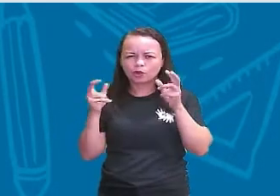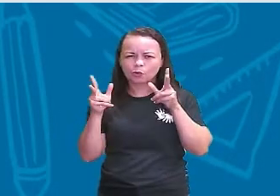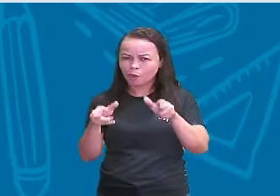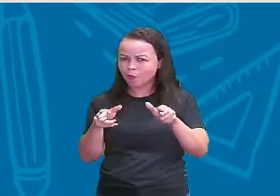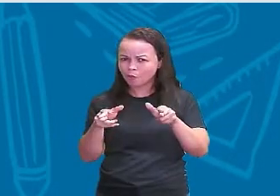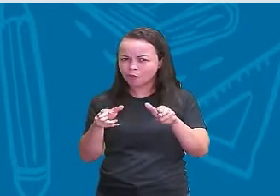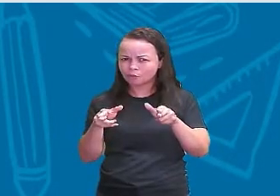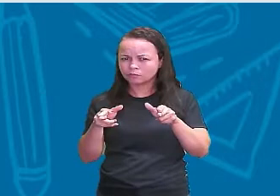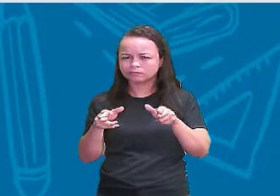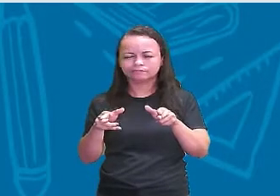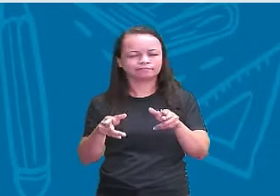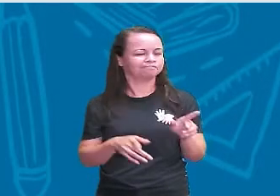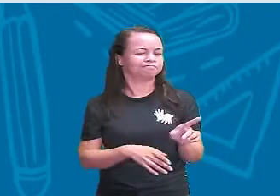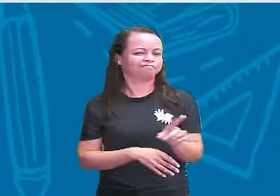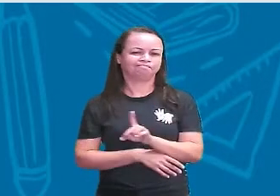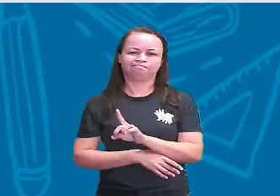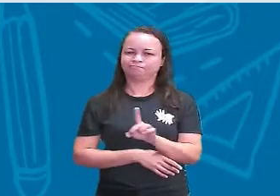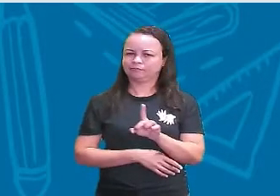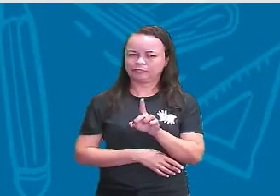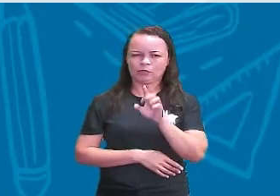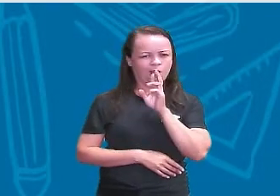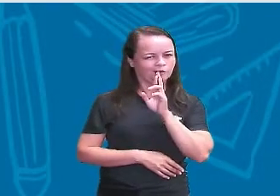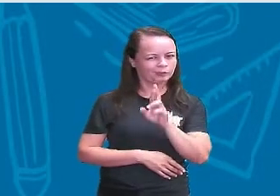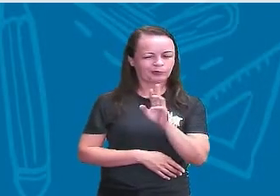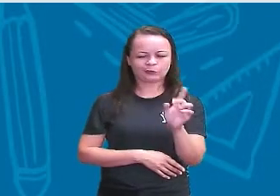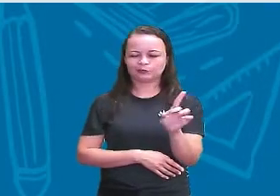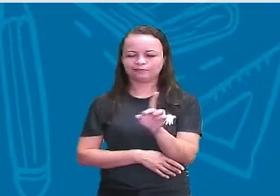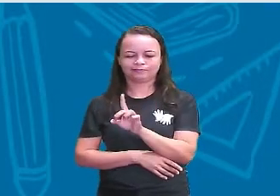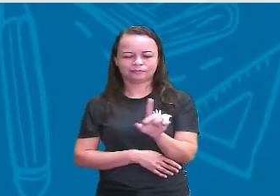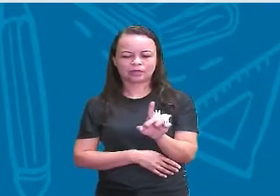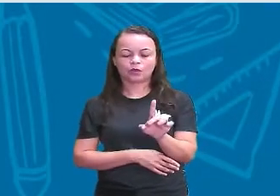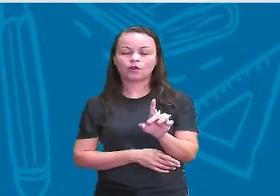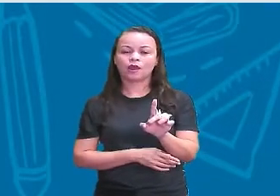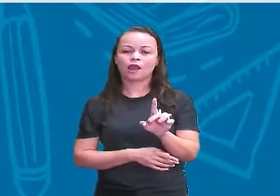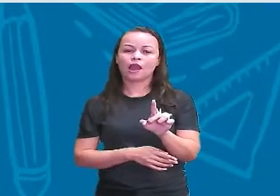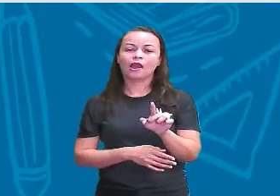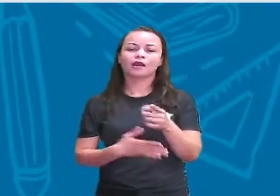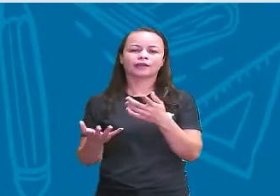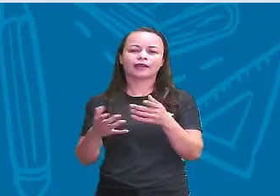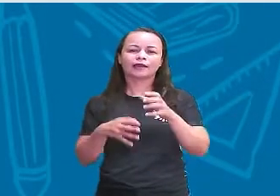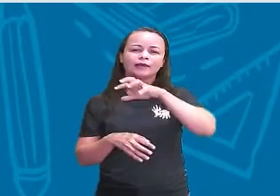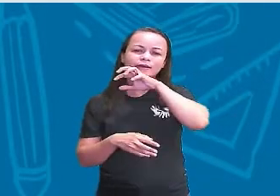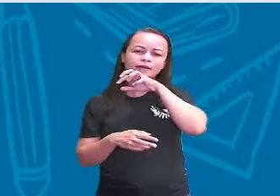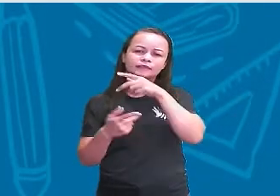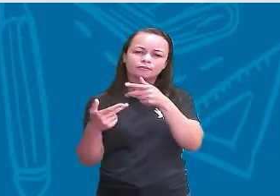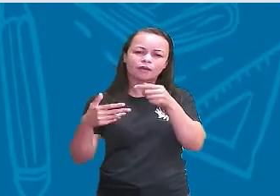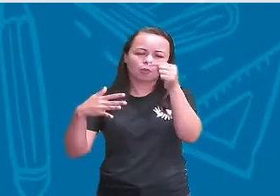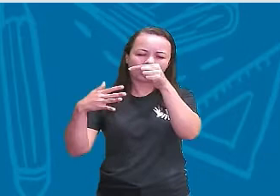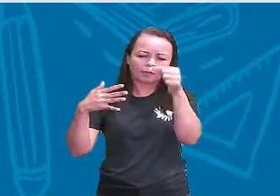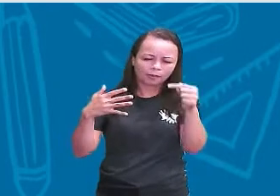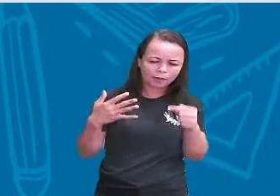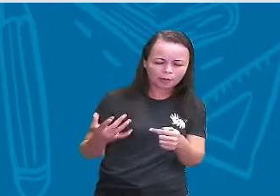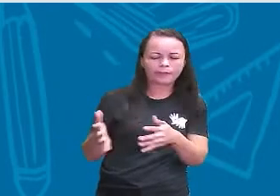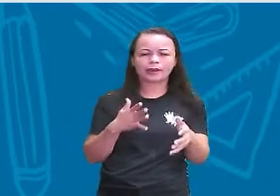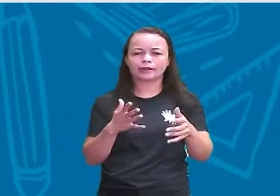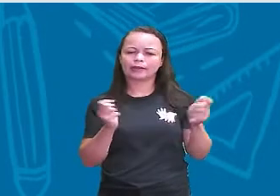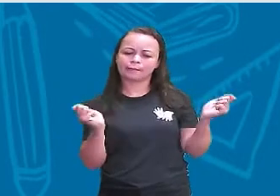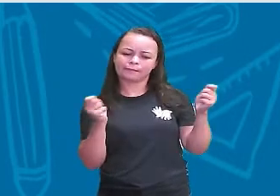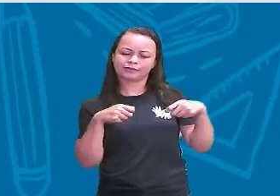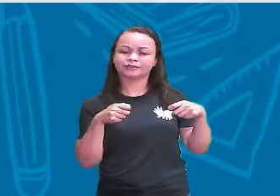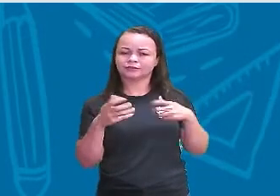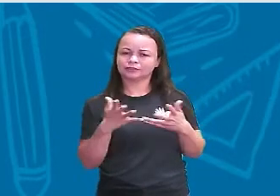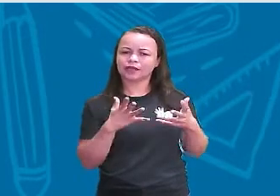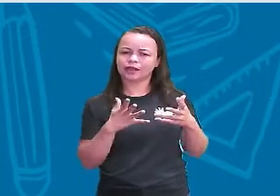resposta é não, tá certo? Cada animal, ele possui uma capacidade de